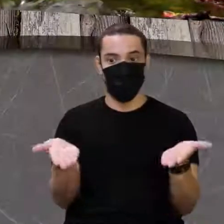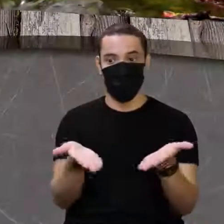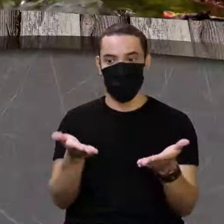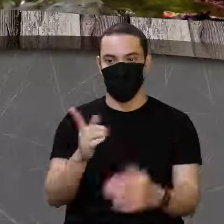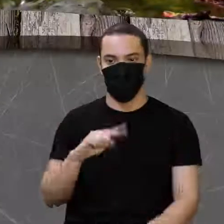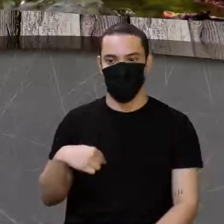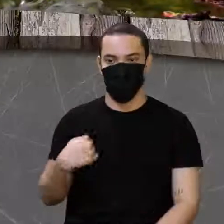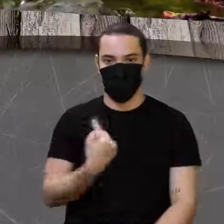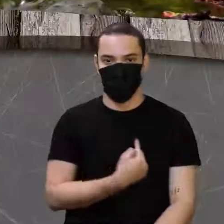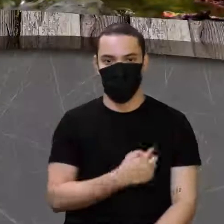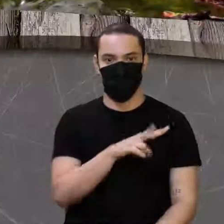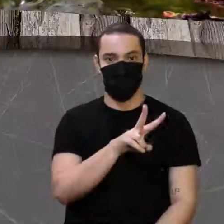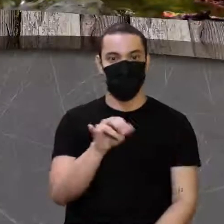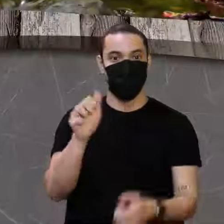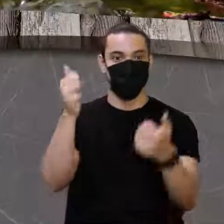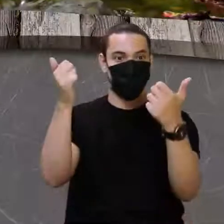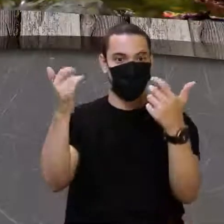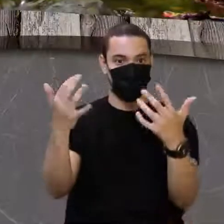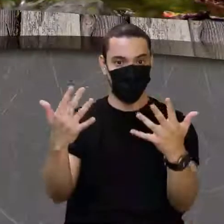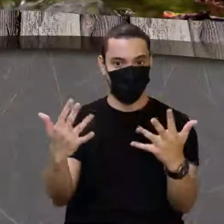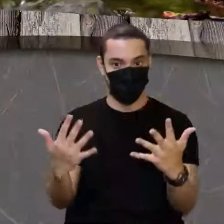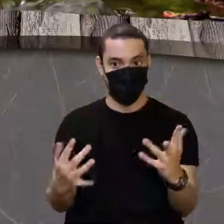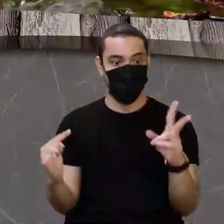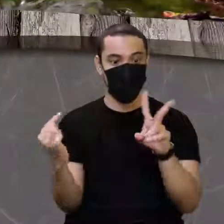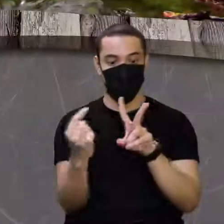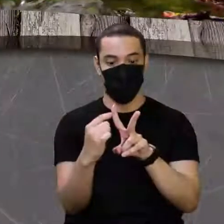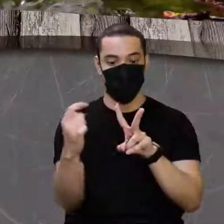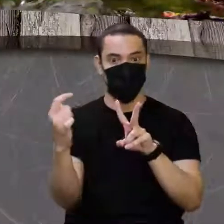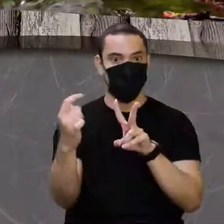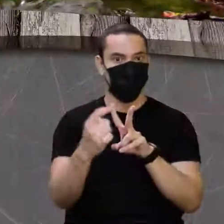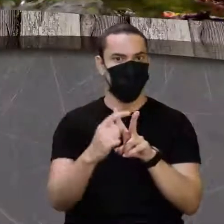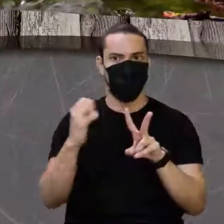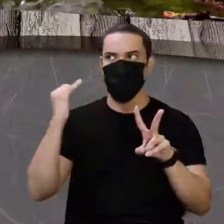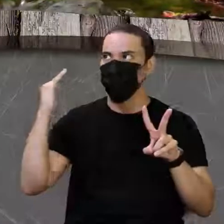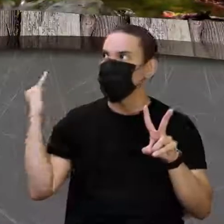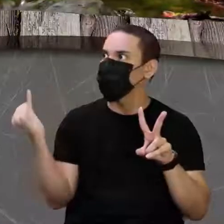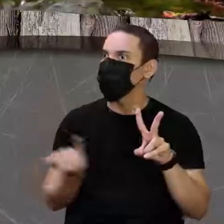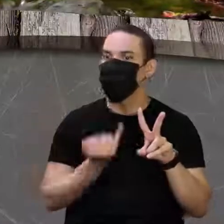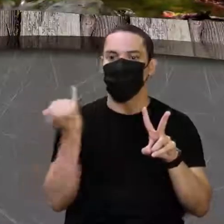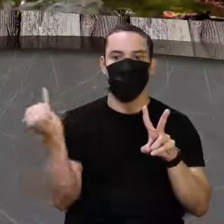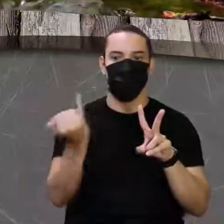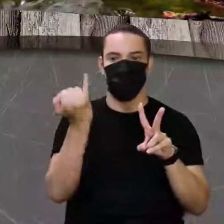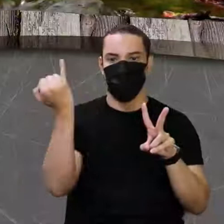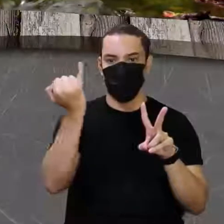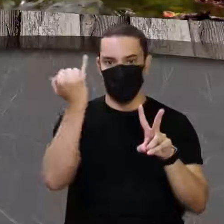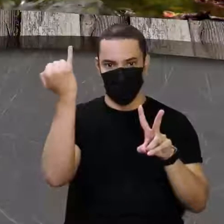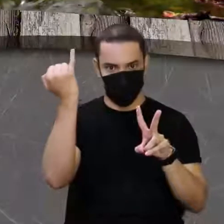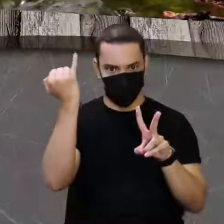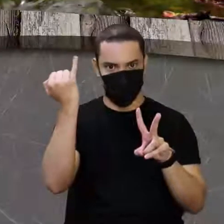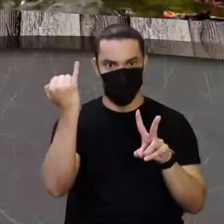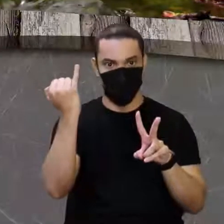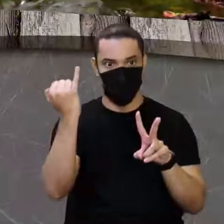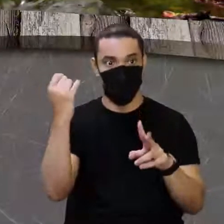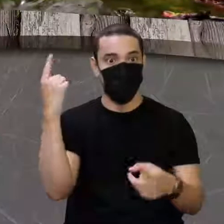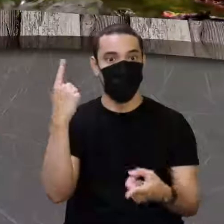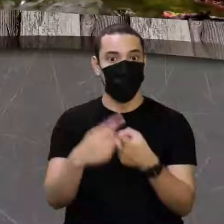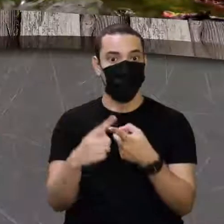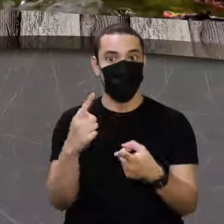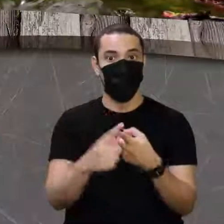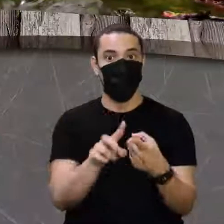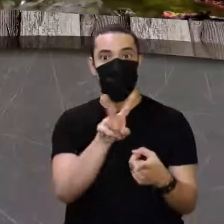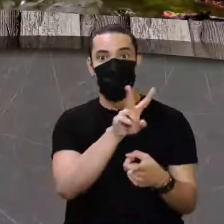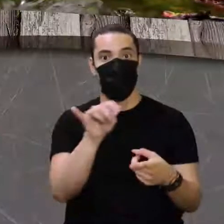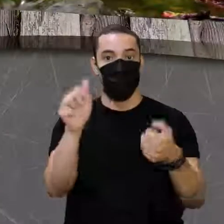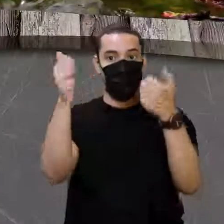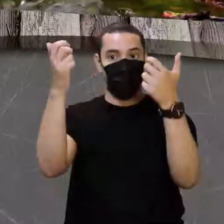a gente vai falar de dois mecanismos importantíssimos que vão tornar